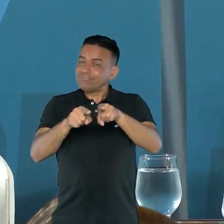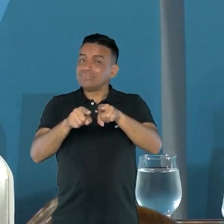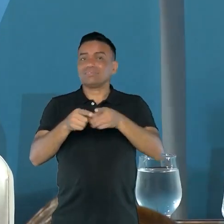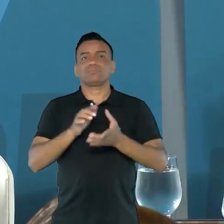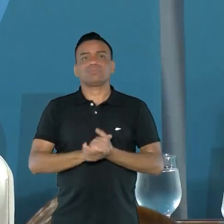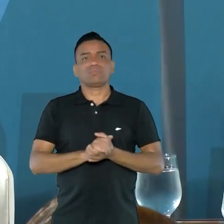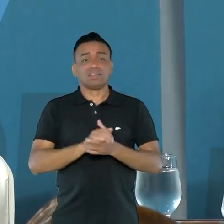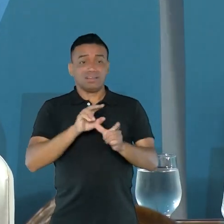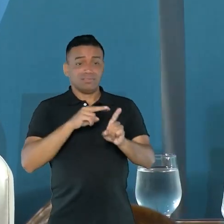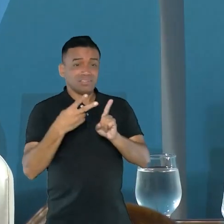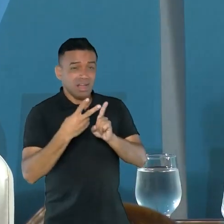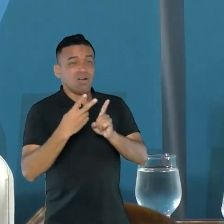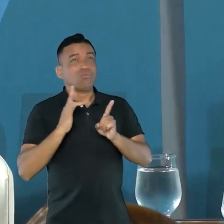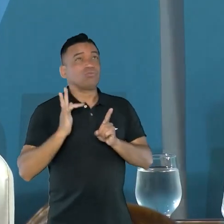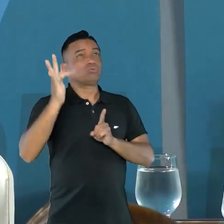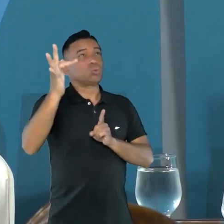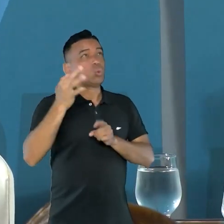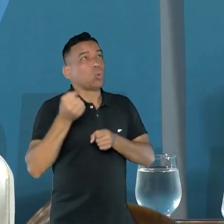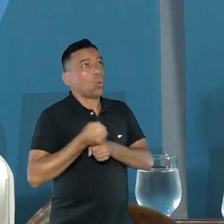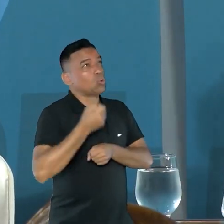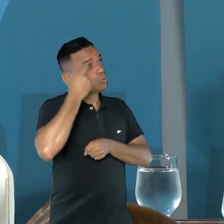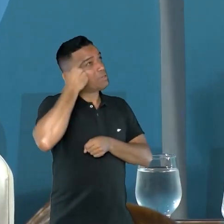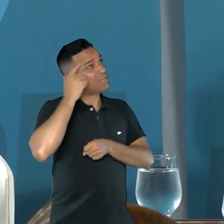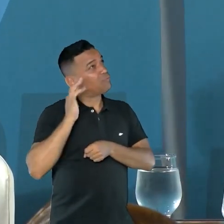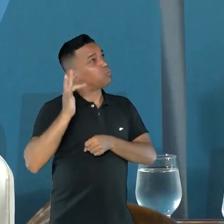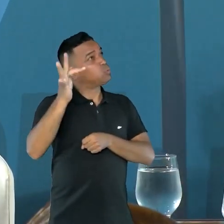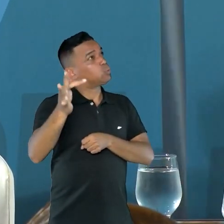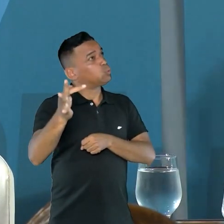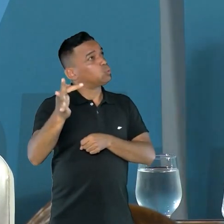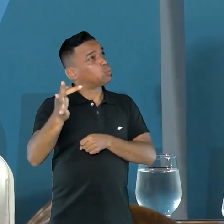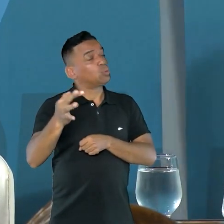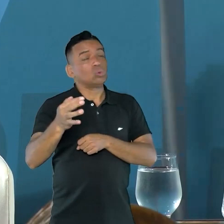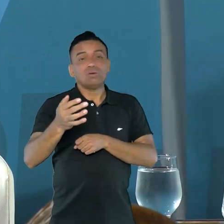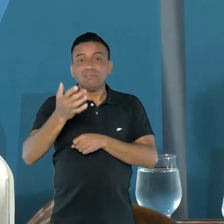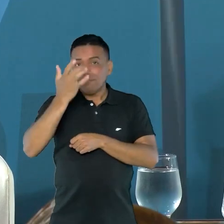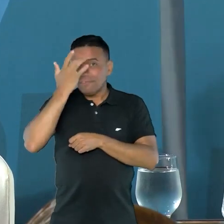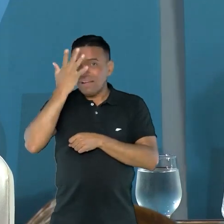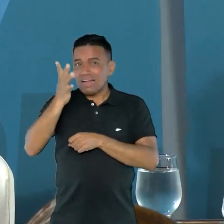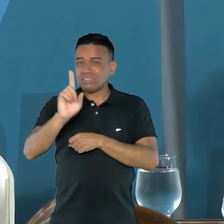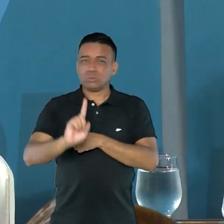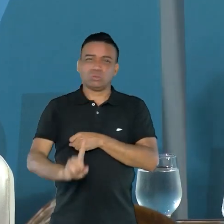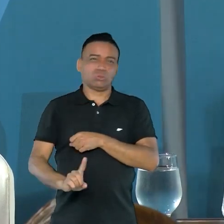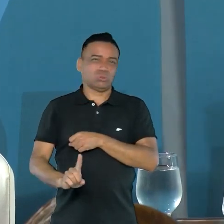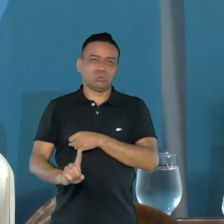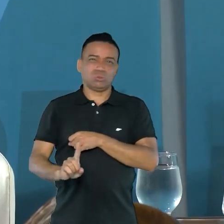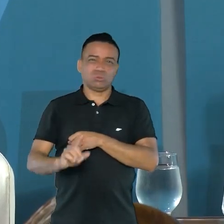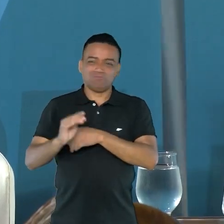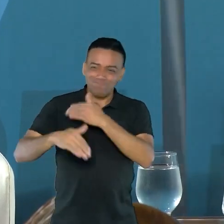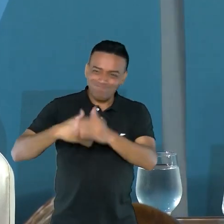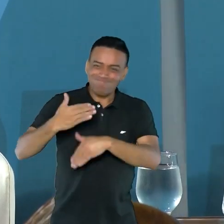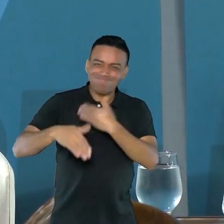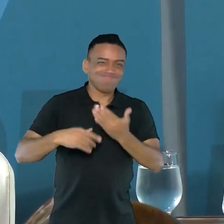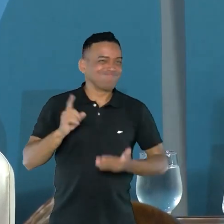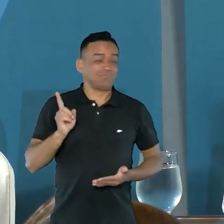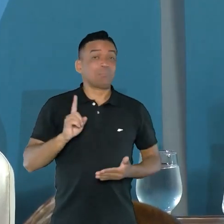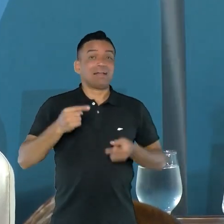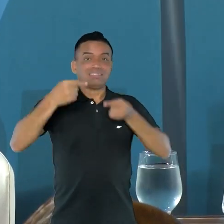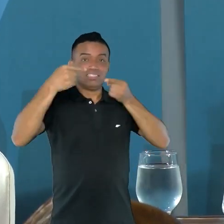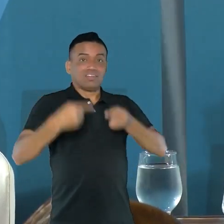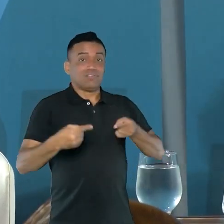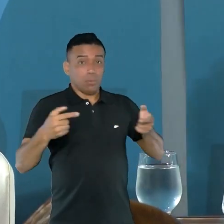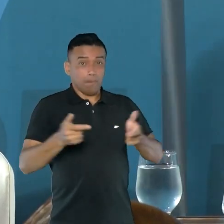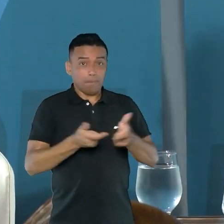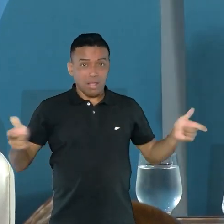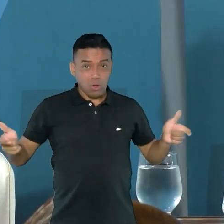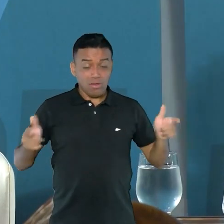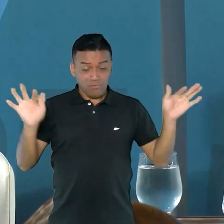Construir expectativas para um tempo distante pode não ser assim tão fácil. Mas desafiador mesmo não é querer